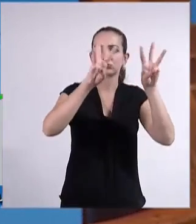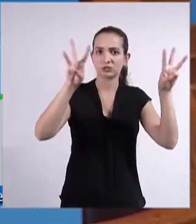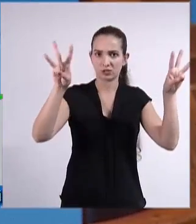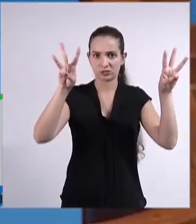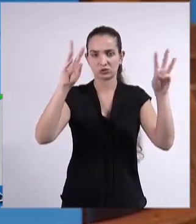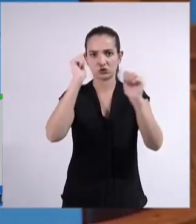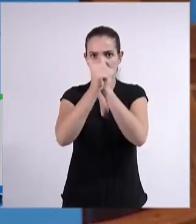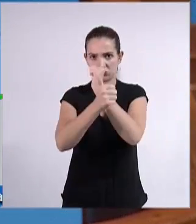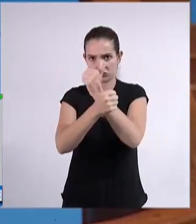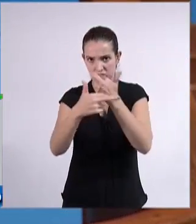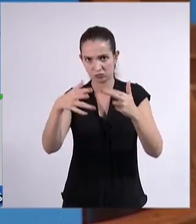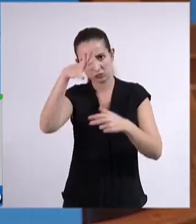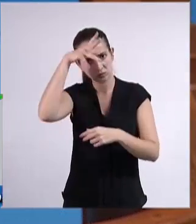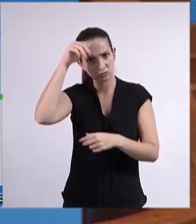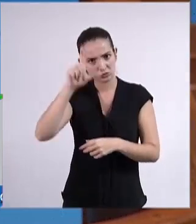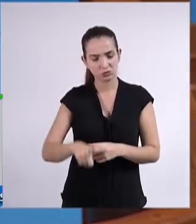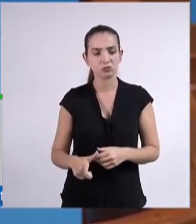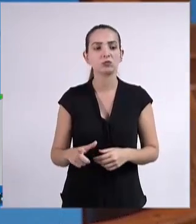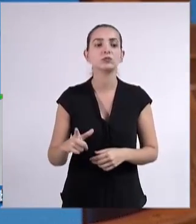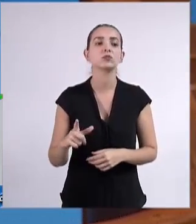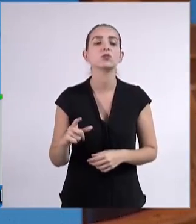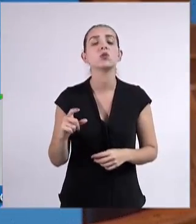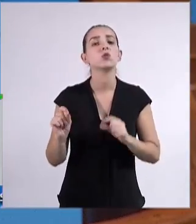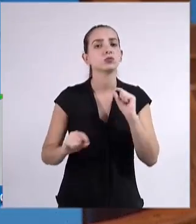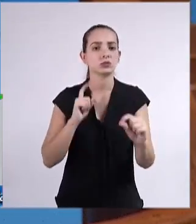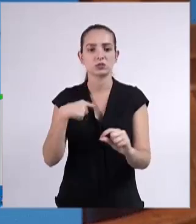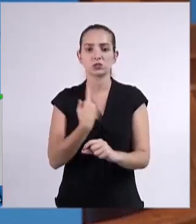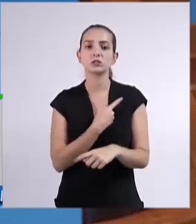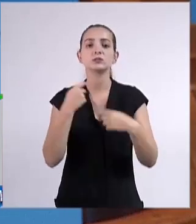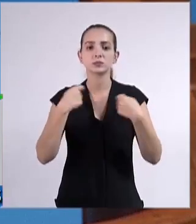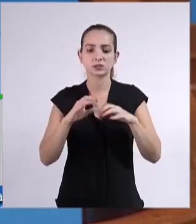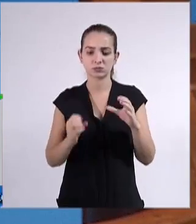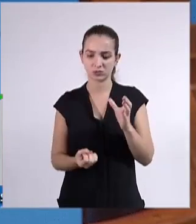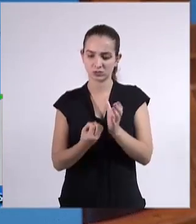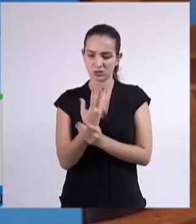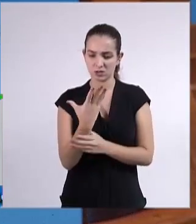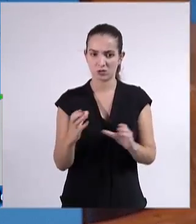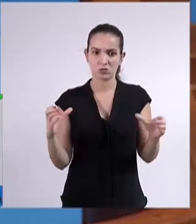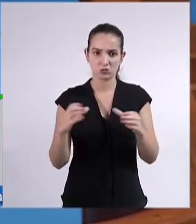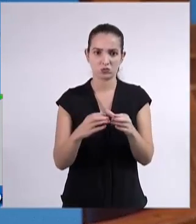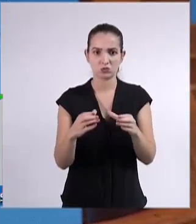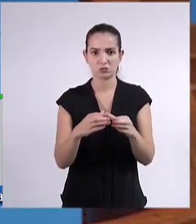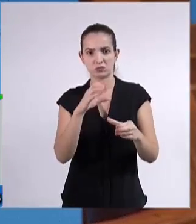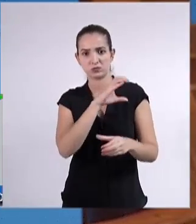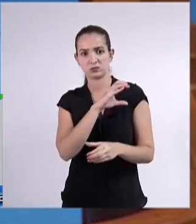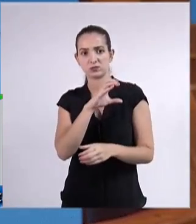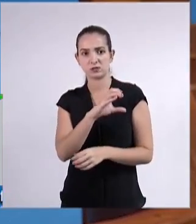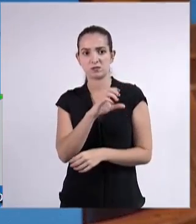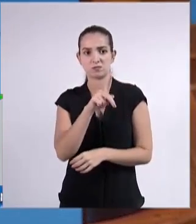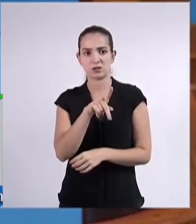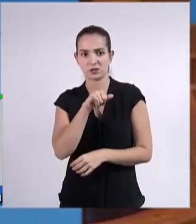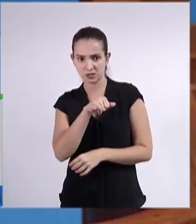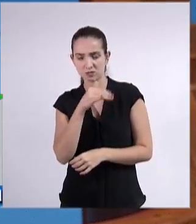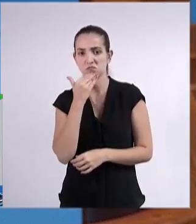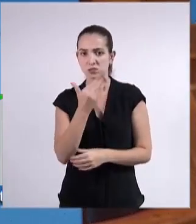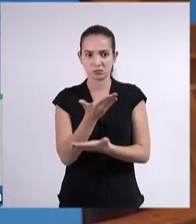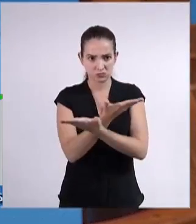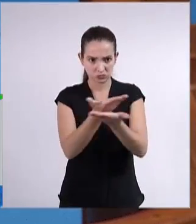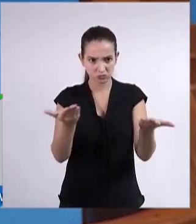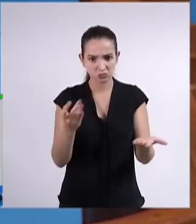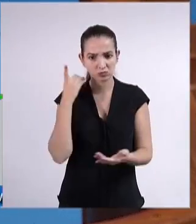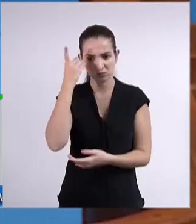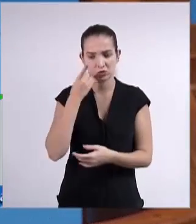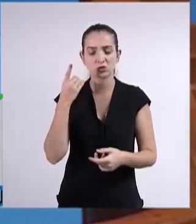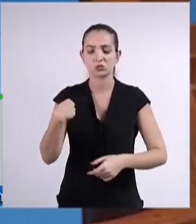tem o banner da Fundesporte lá, cabe uma CPI dessa casa sim. Então, eu peço aos senhores deputados, né, vamos discutir,